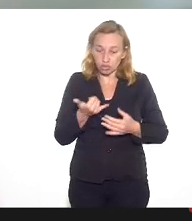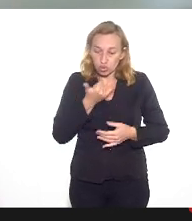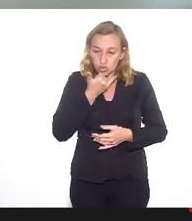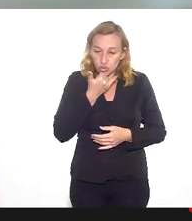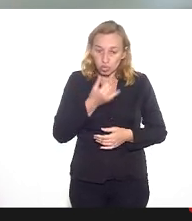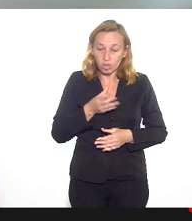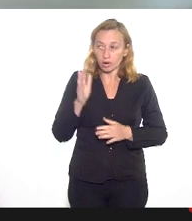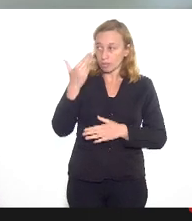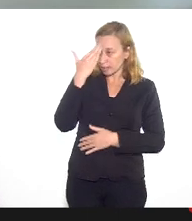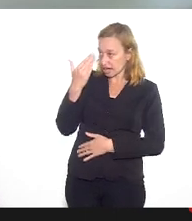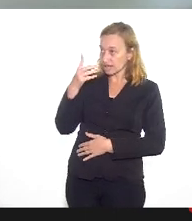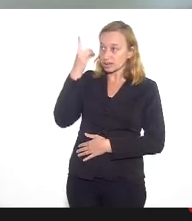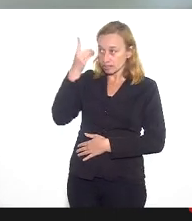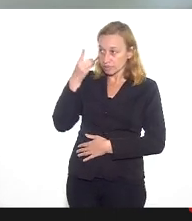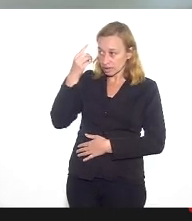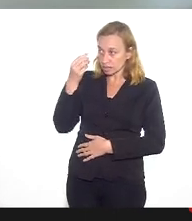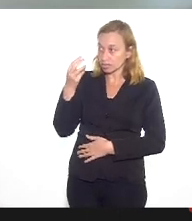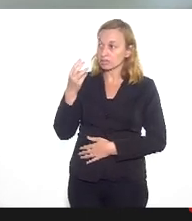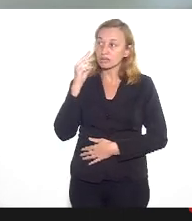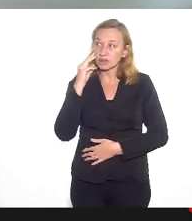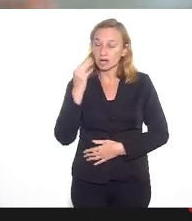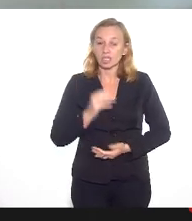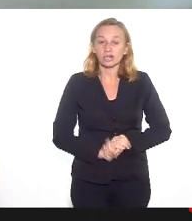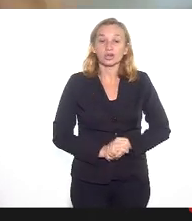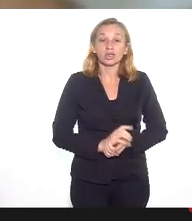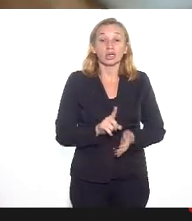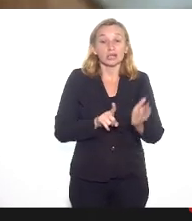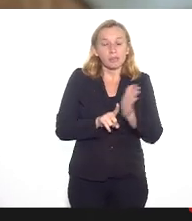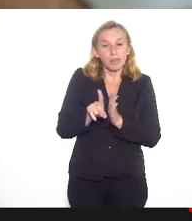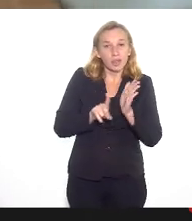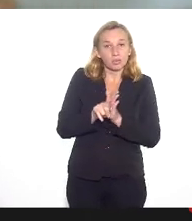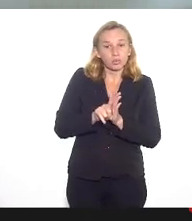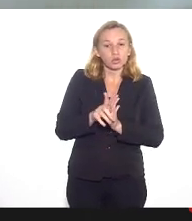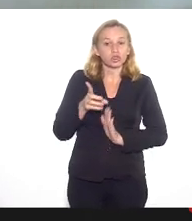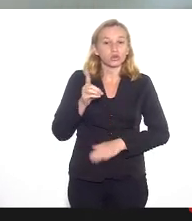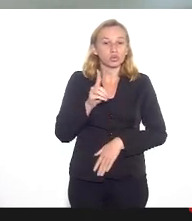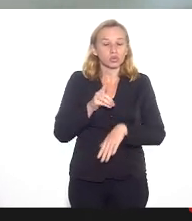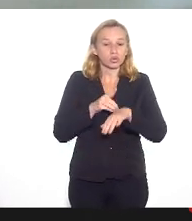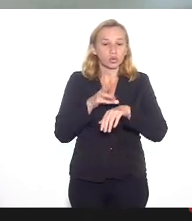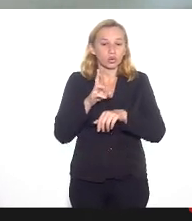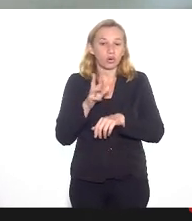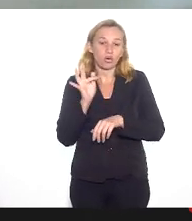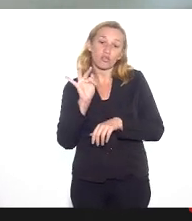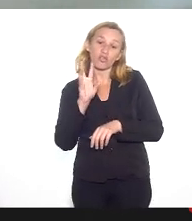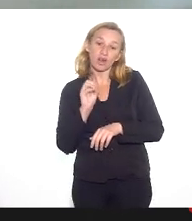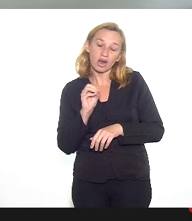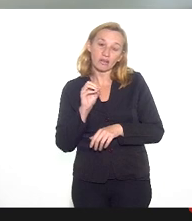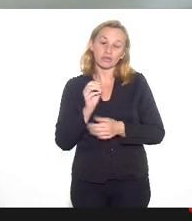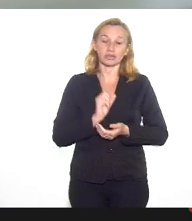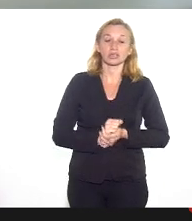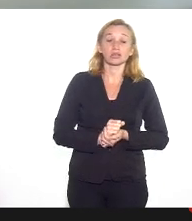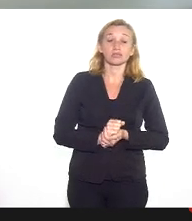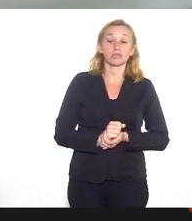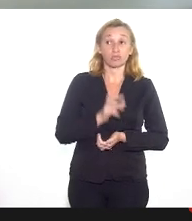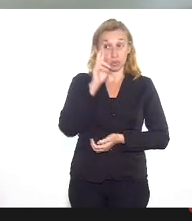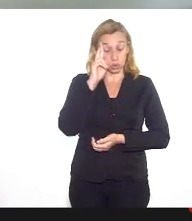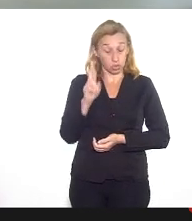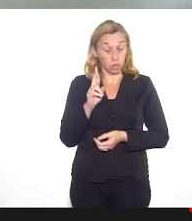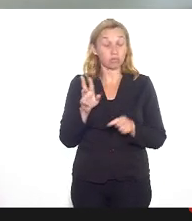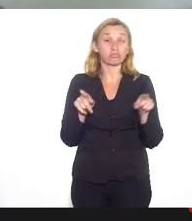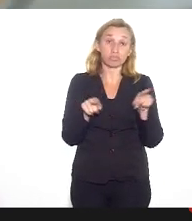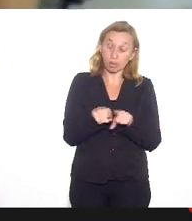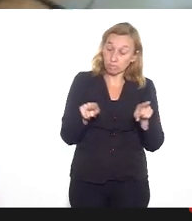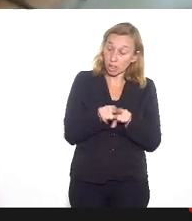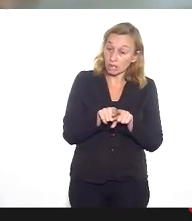deputado Valdeir Carneiro. Eu fiquei aqui, essa pergunta, doutor Flávio, é para o senhor, mas também